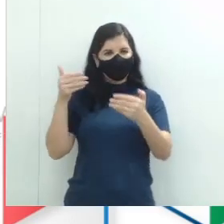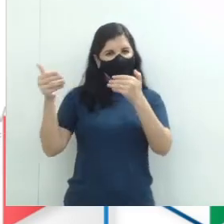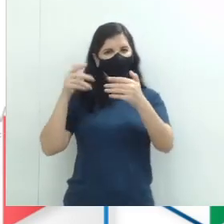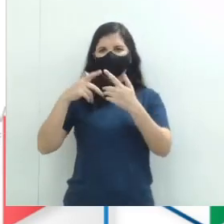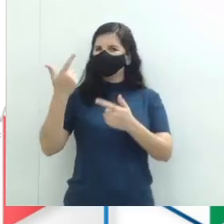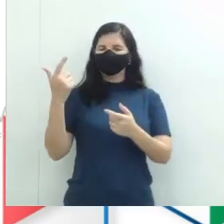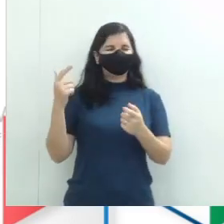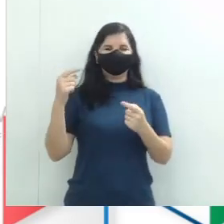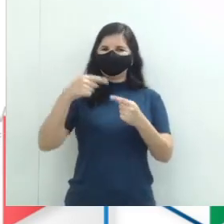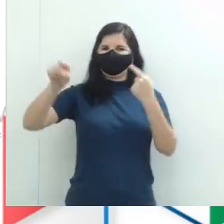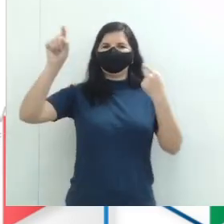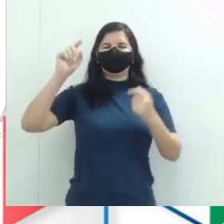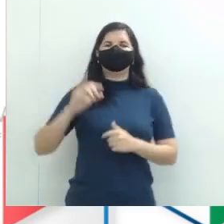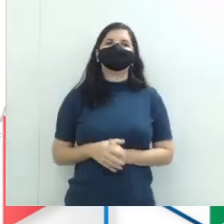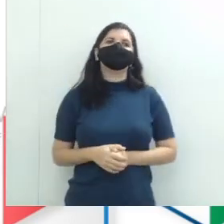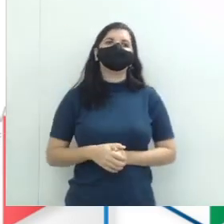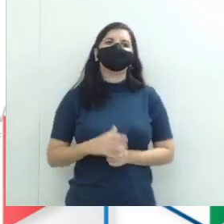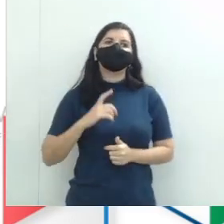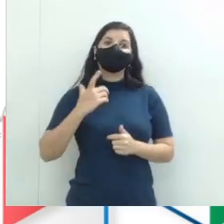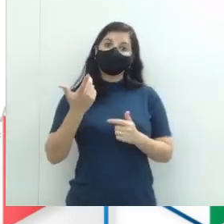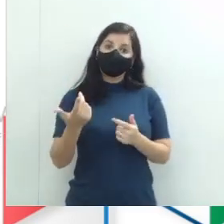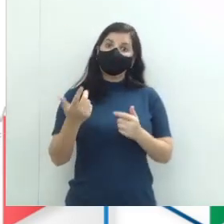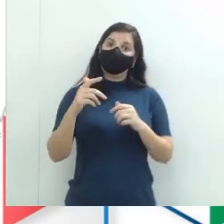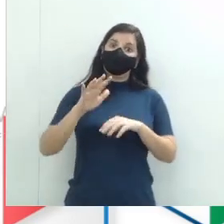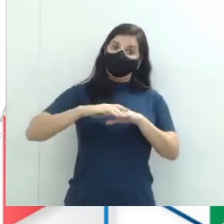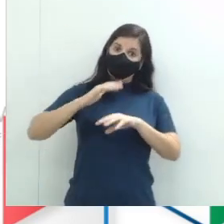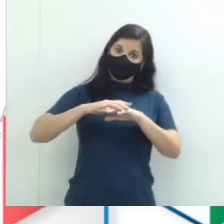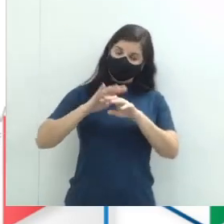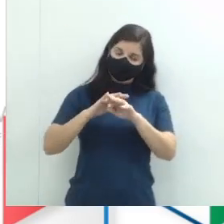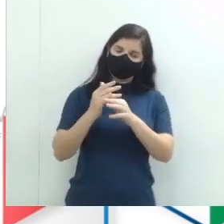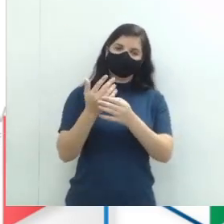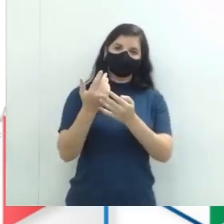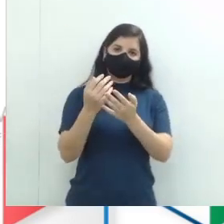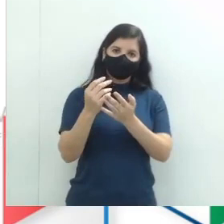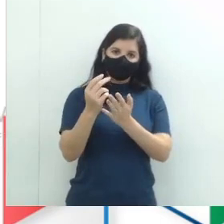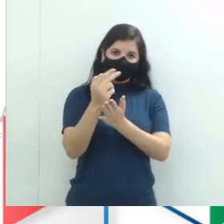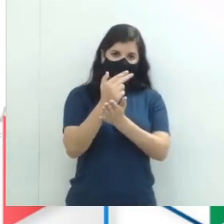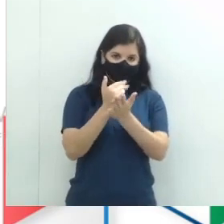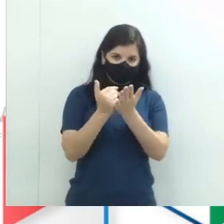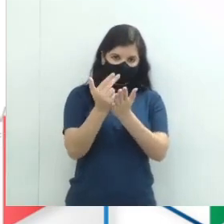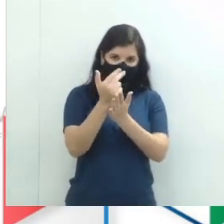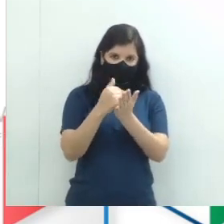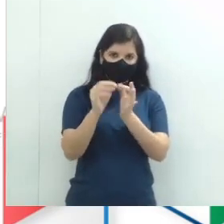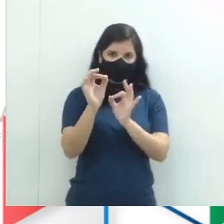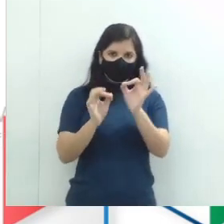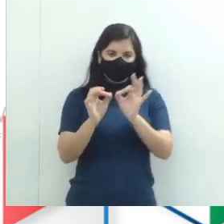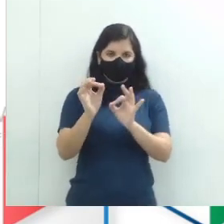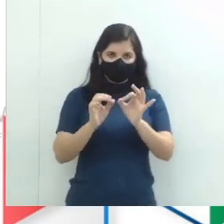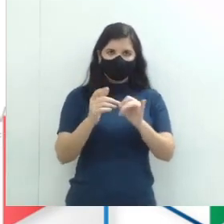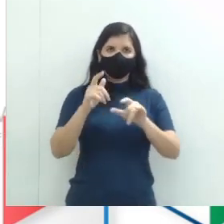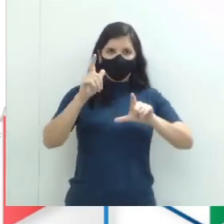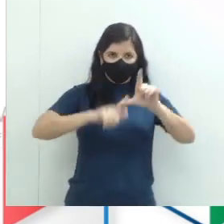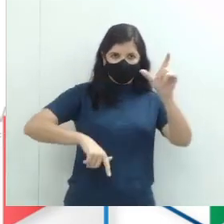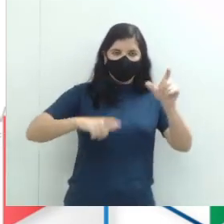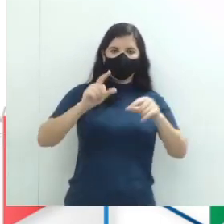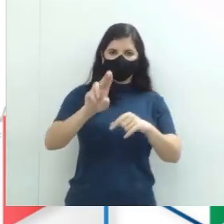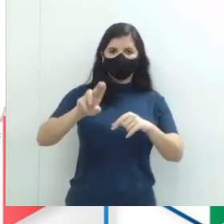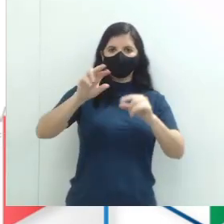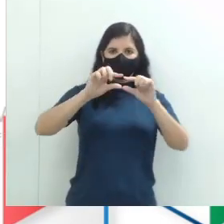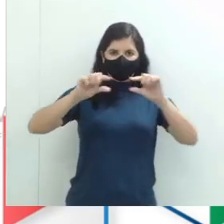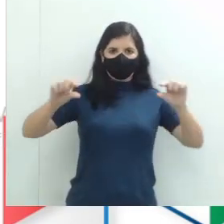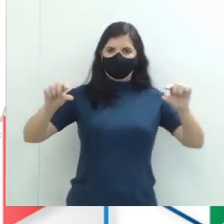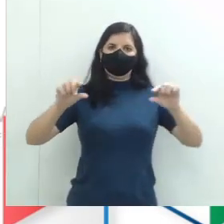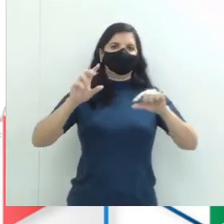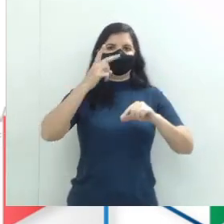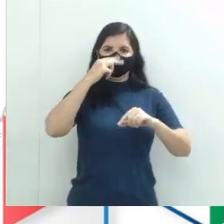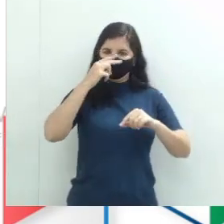equações e não vai bater, tá? Então, geometricamente, a gente expõe dessa forma e algebricamente, a gente coloca a equação como ela